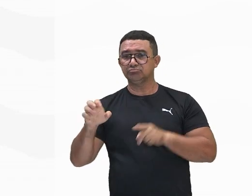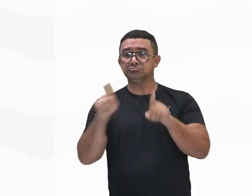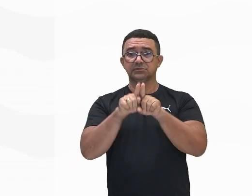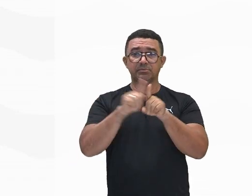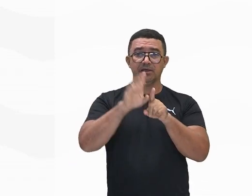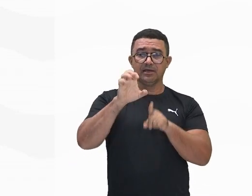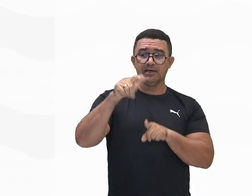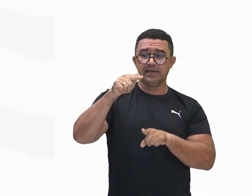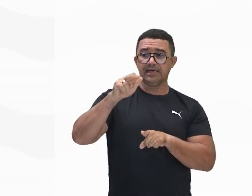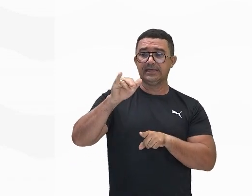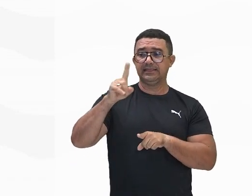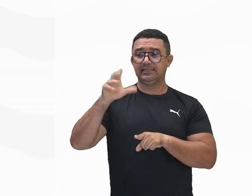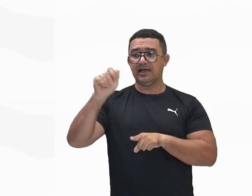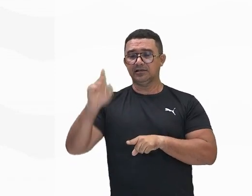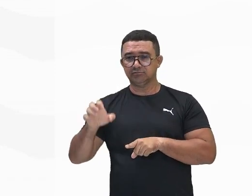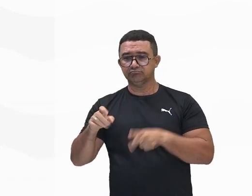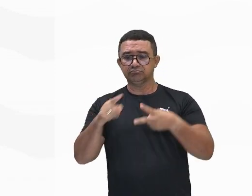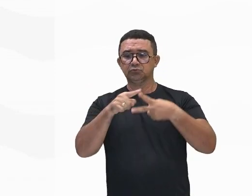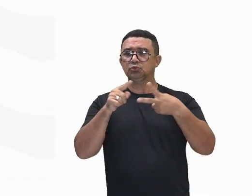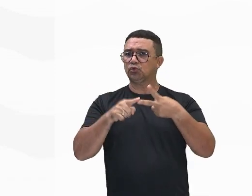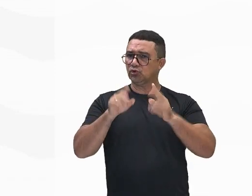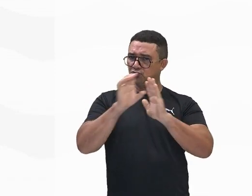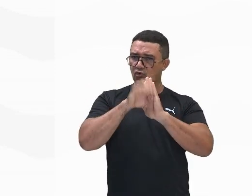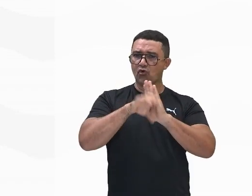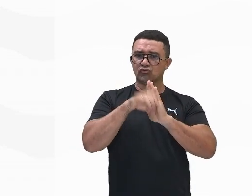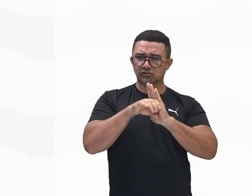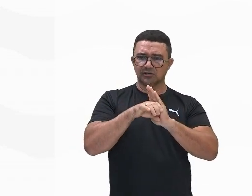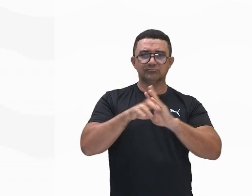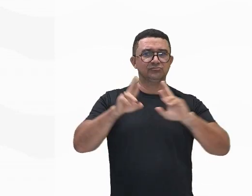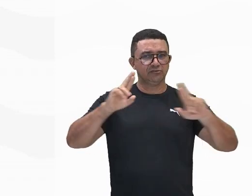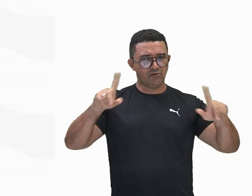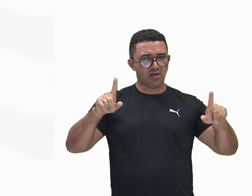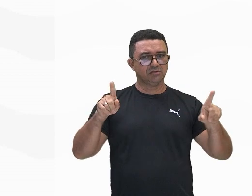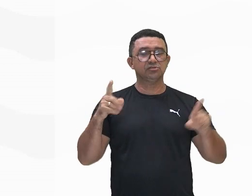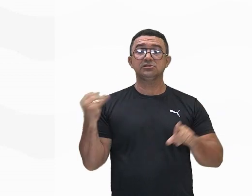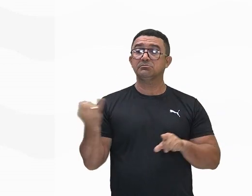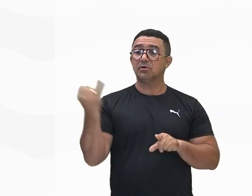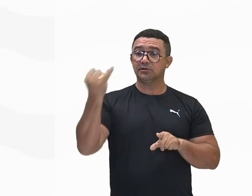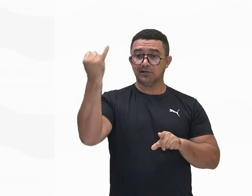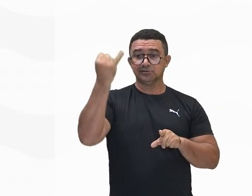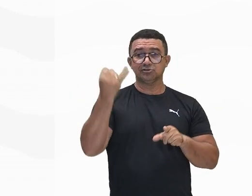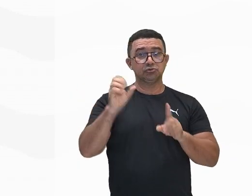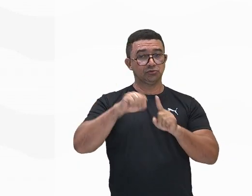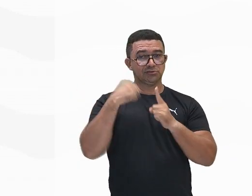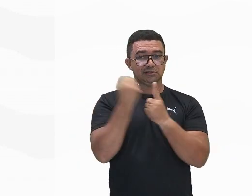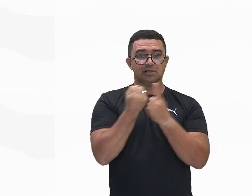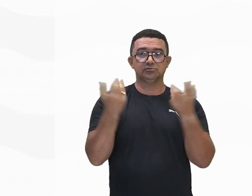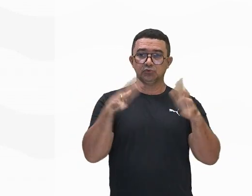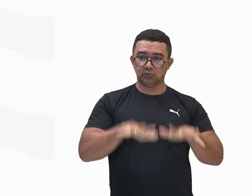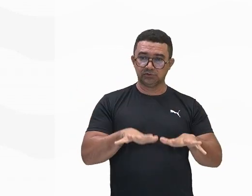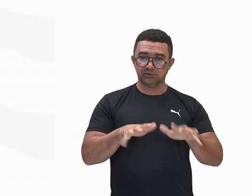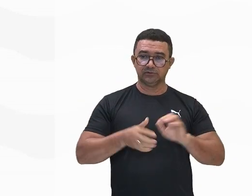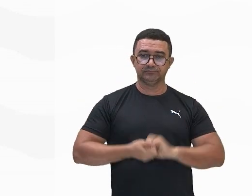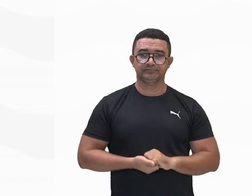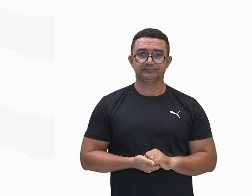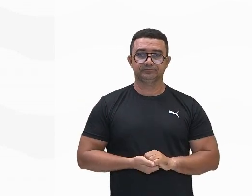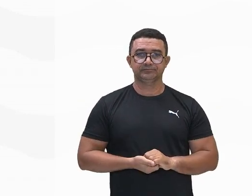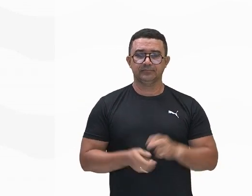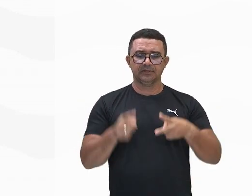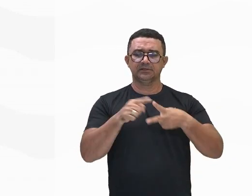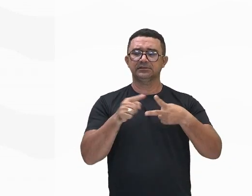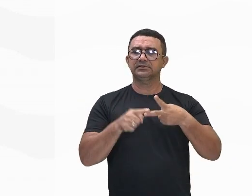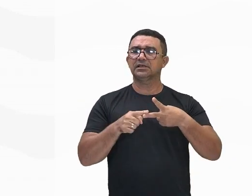dois conceitos importantes na construção de uma sociedade justa e inclusiva. Olha só a diferença